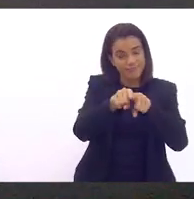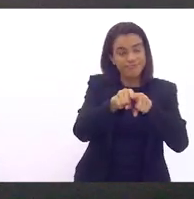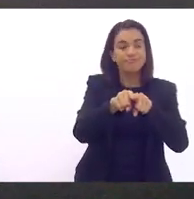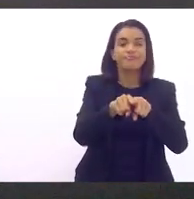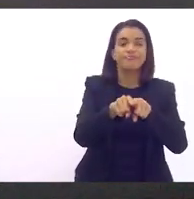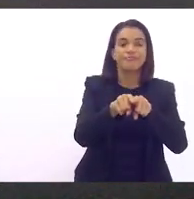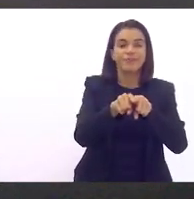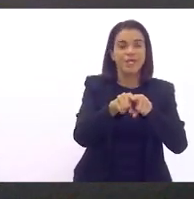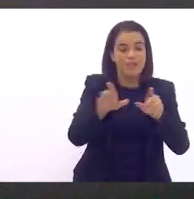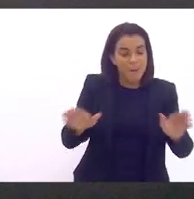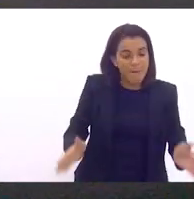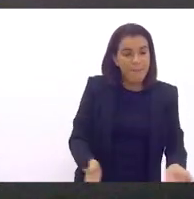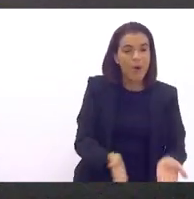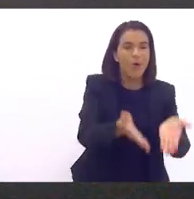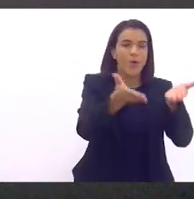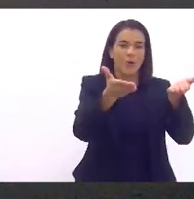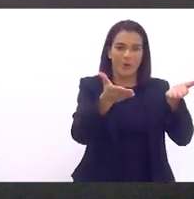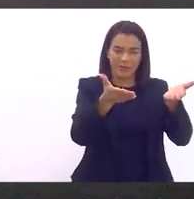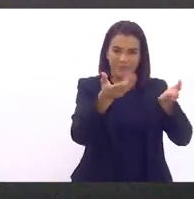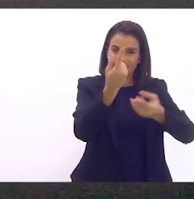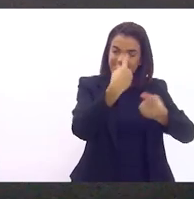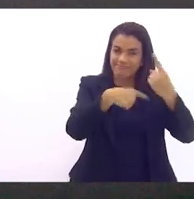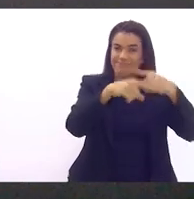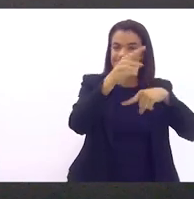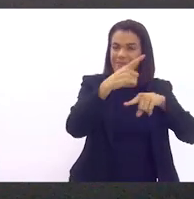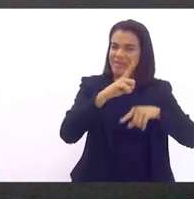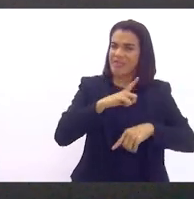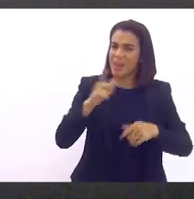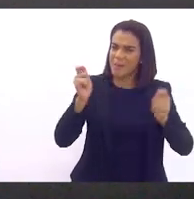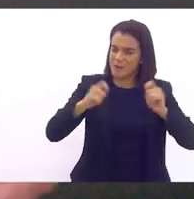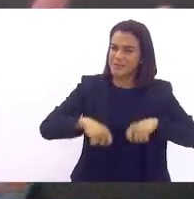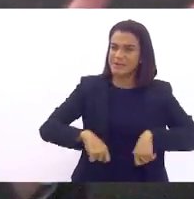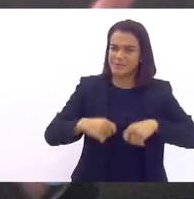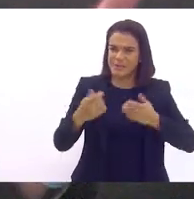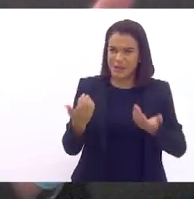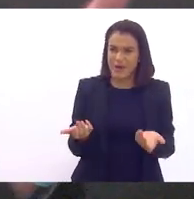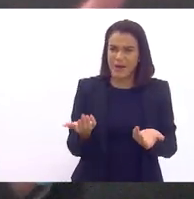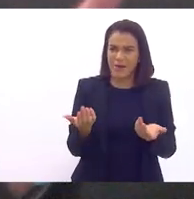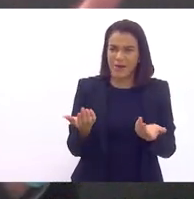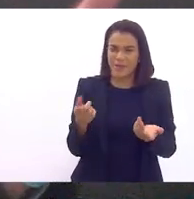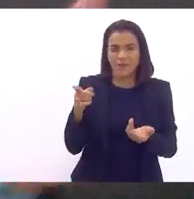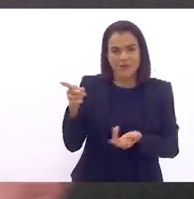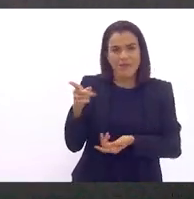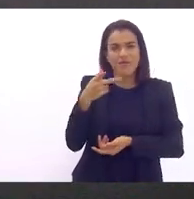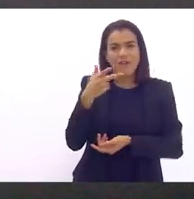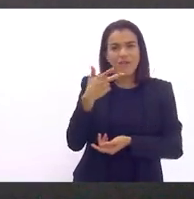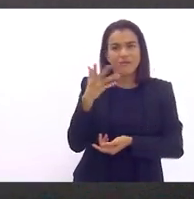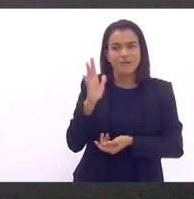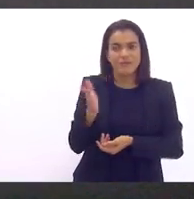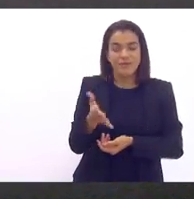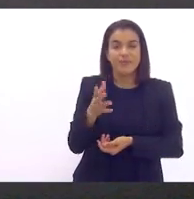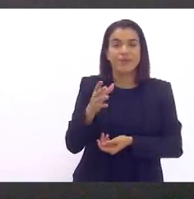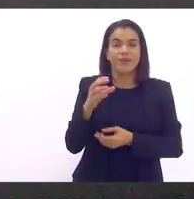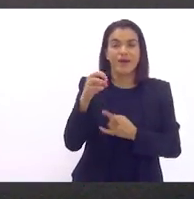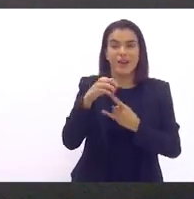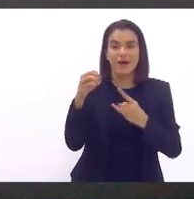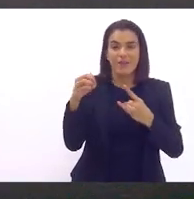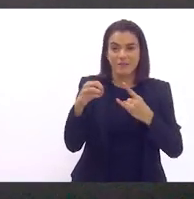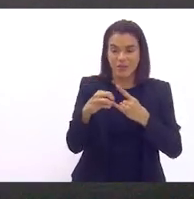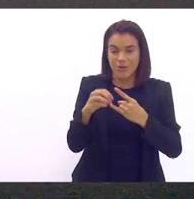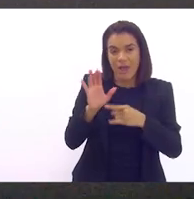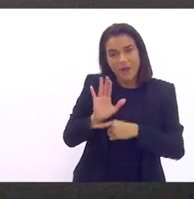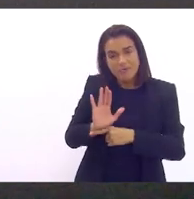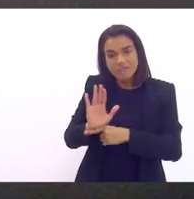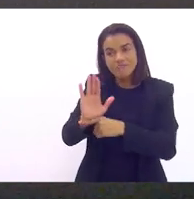e levantar o Vital Brasil reorganizar ele tem um potencial enorme o o próprio mrio Moreira falou aqui que a fio Cruz tá